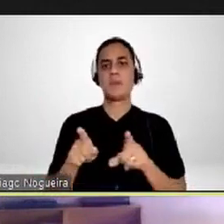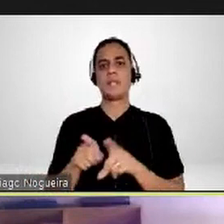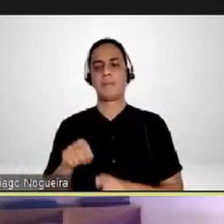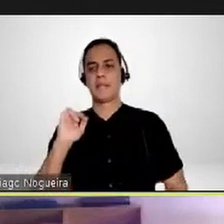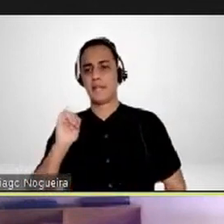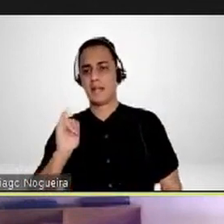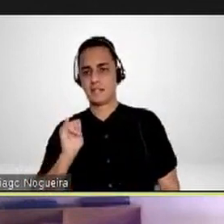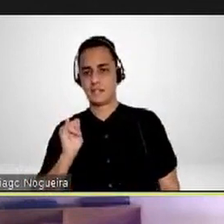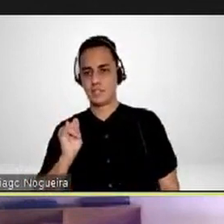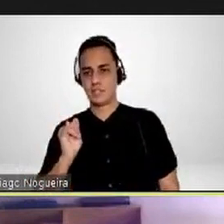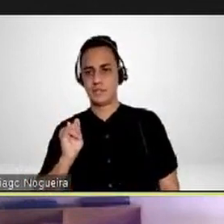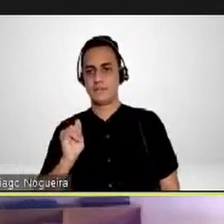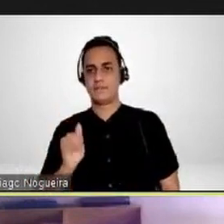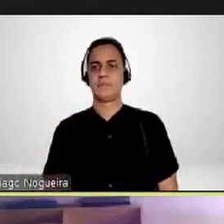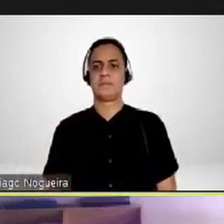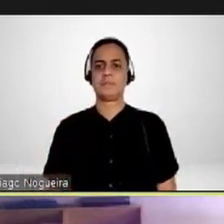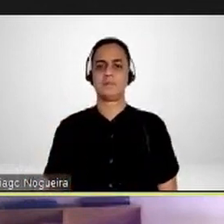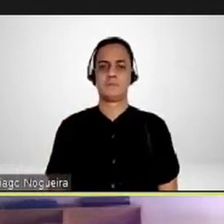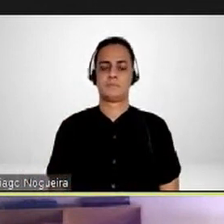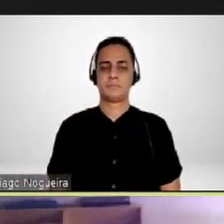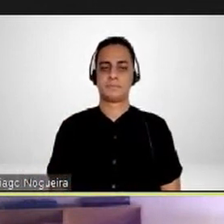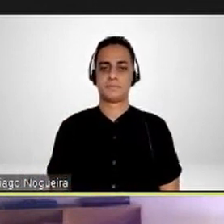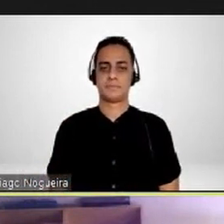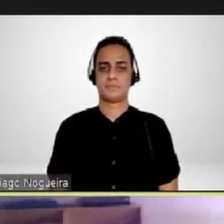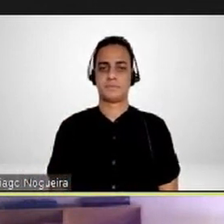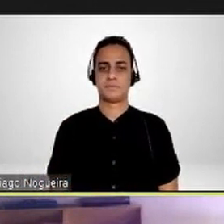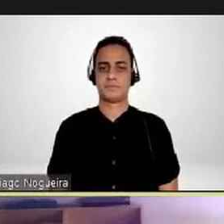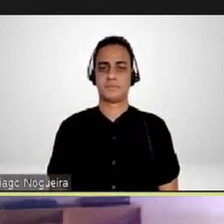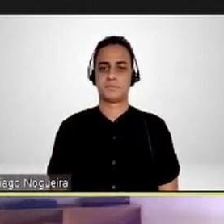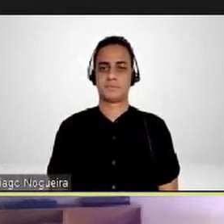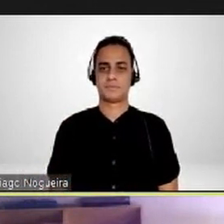narrativa. Pode passar.